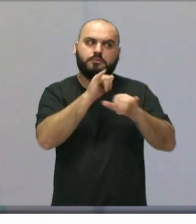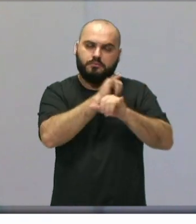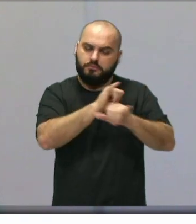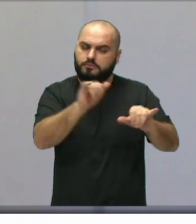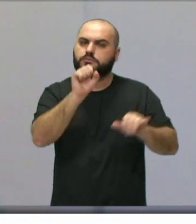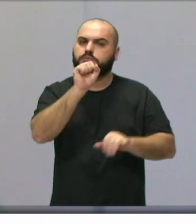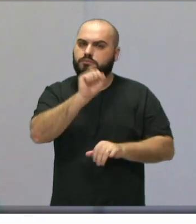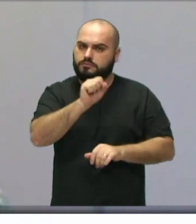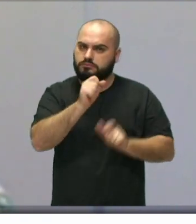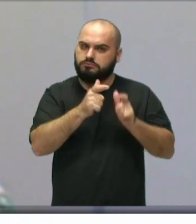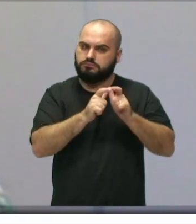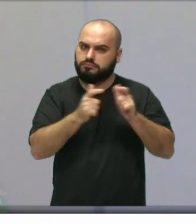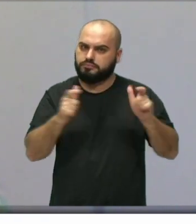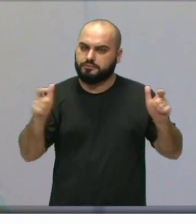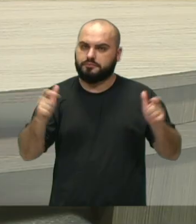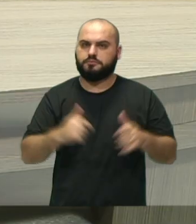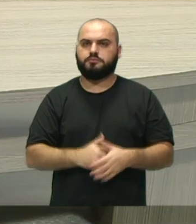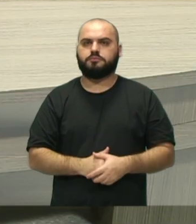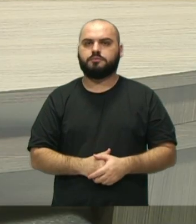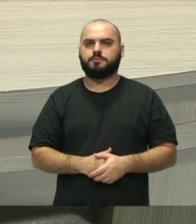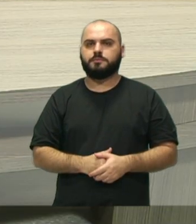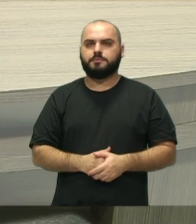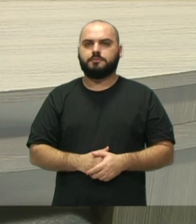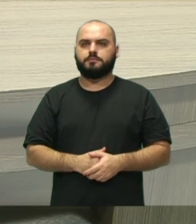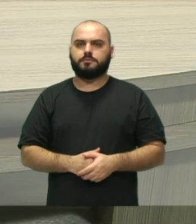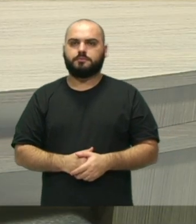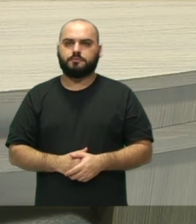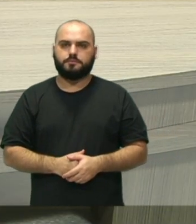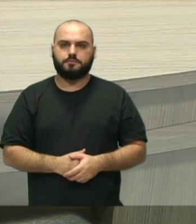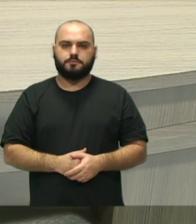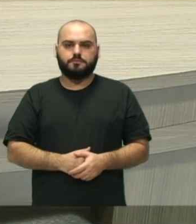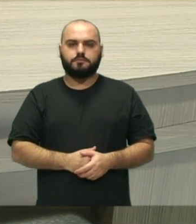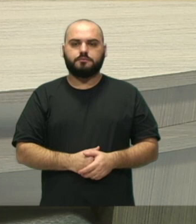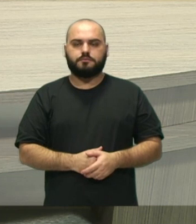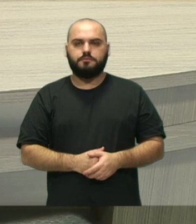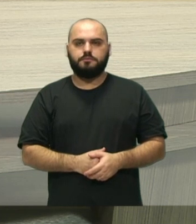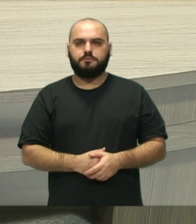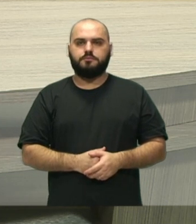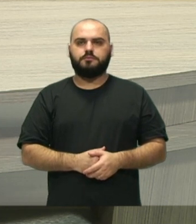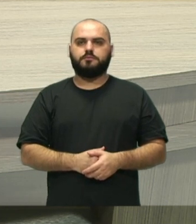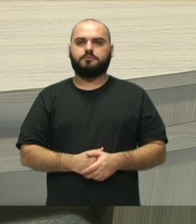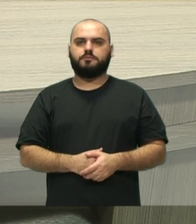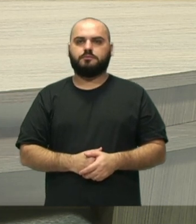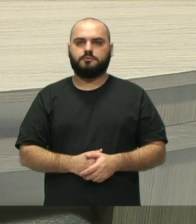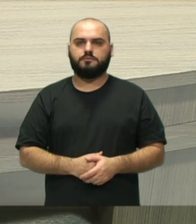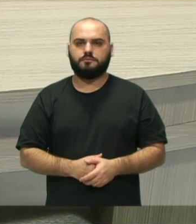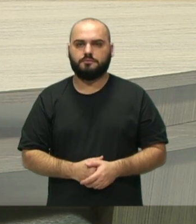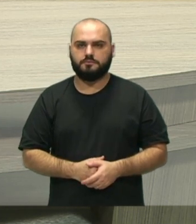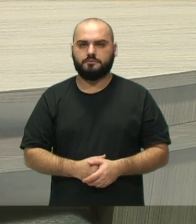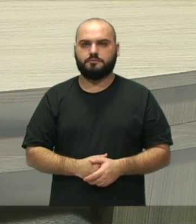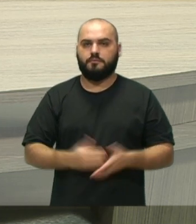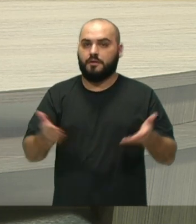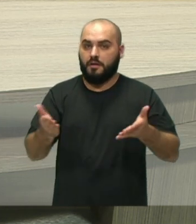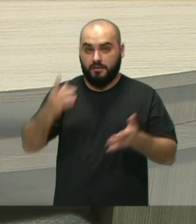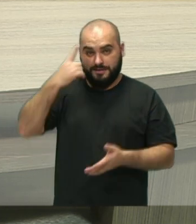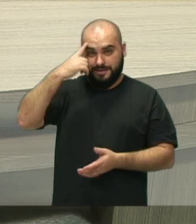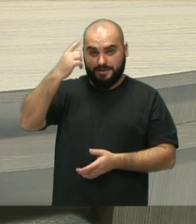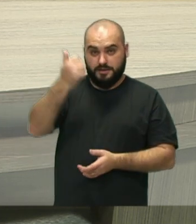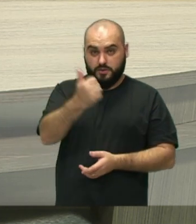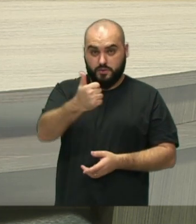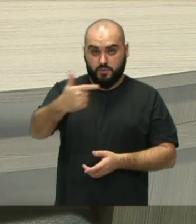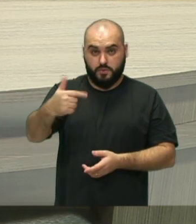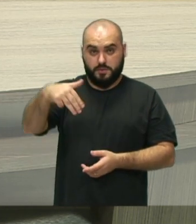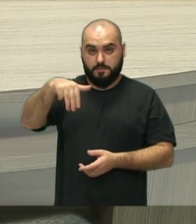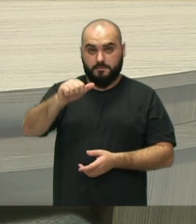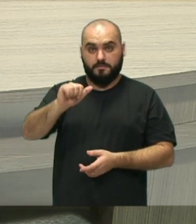ser expandido. Isso mesmo. Agora, para esse dia 12 de maio,